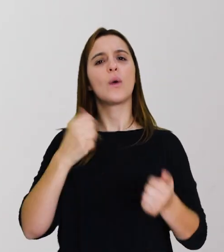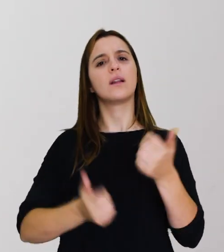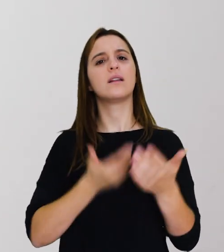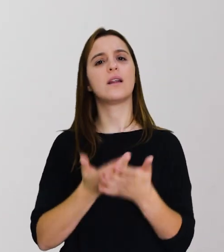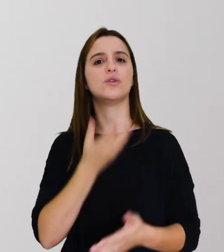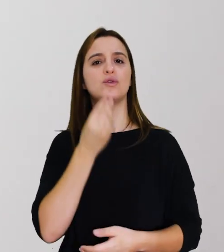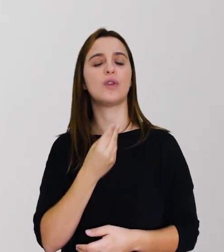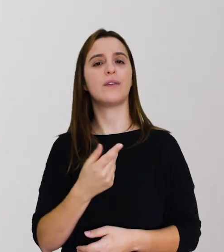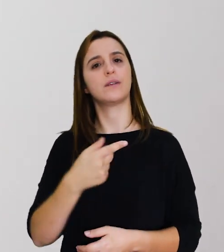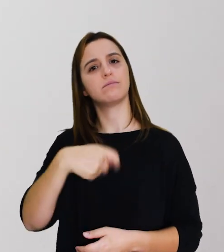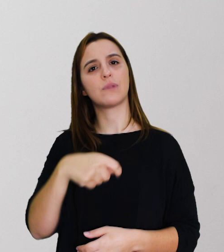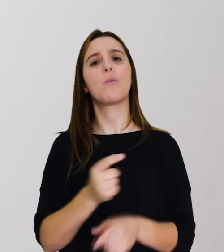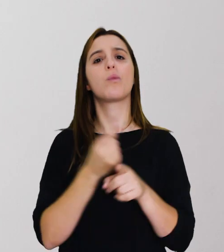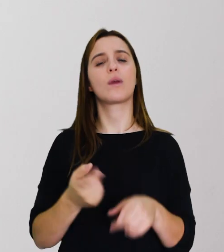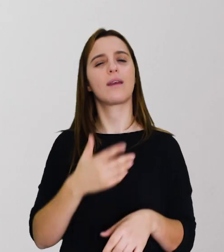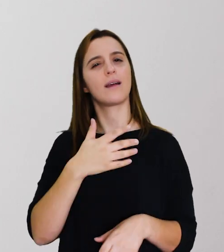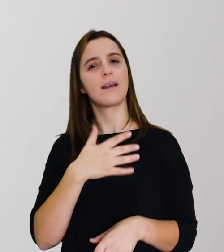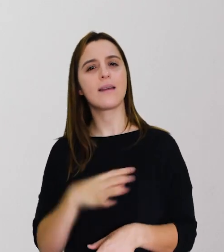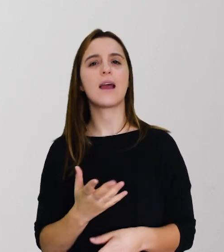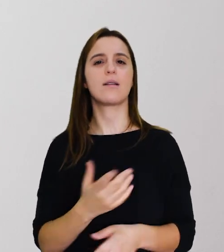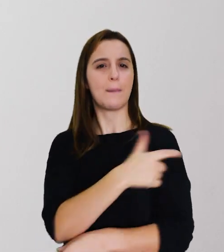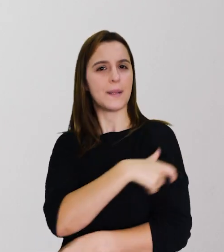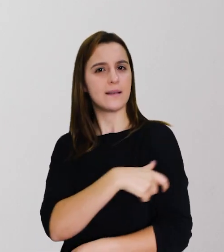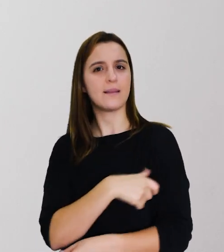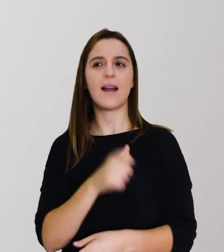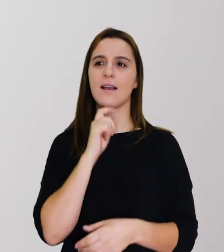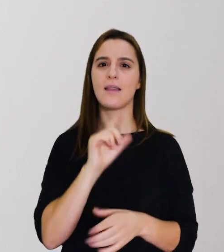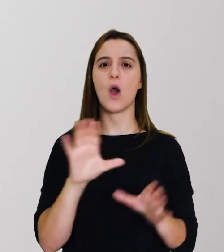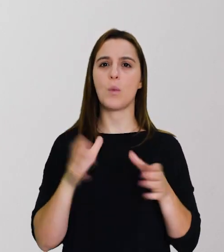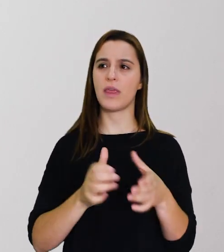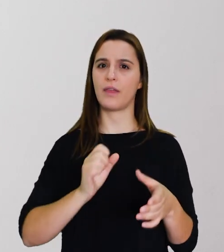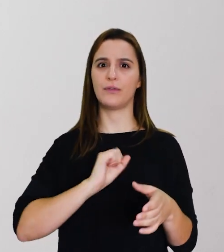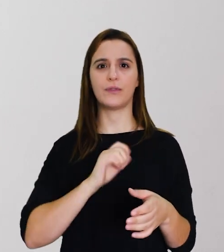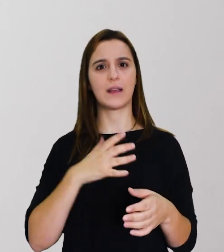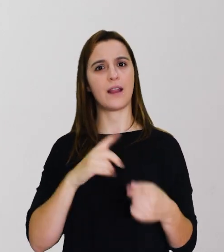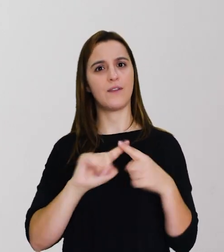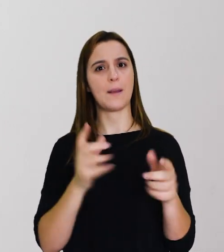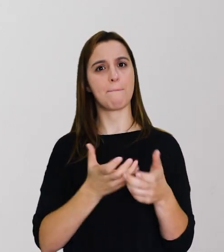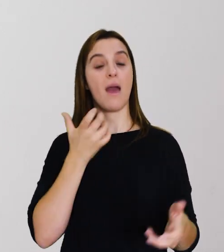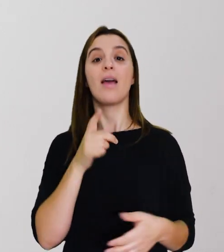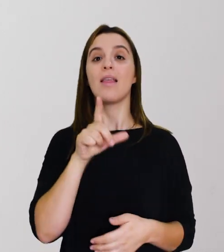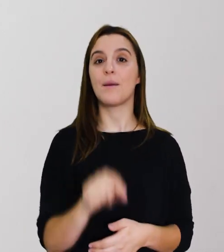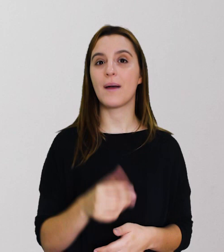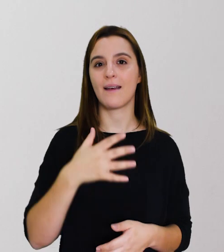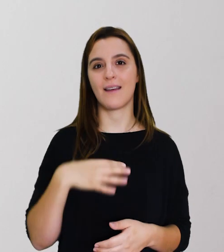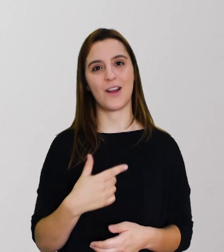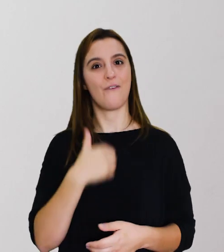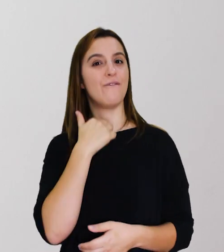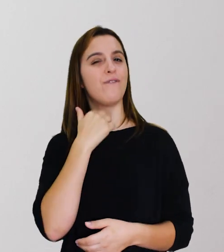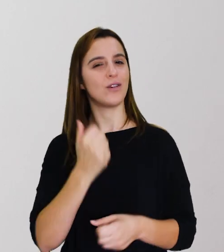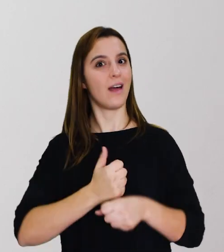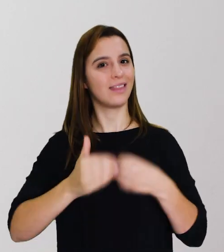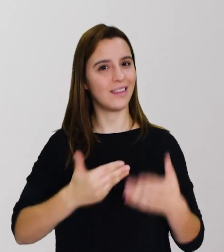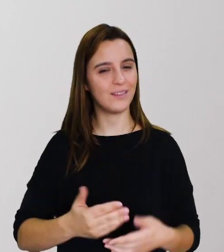ao Jovem Autarca pelo desejo de representar e fazer a diferença na minha comunidade e, acima de tudo, ser uma voz